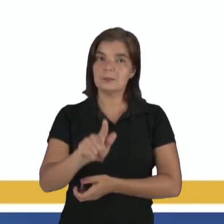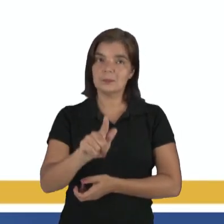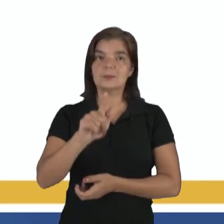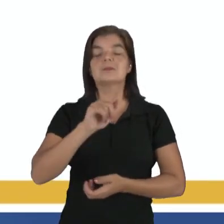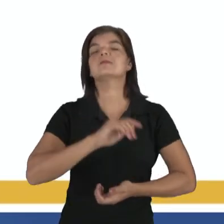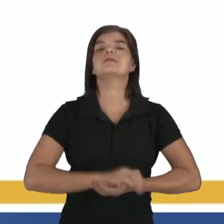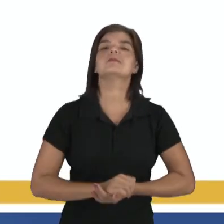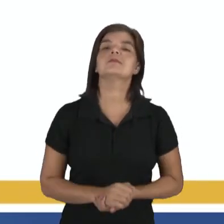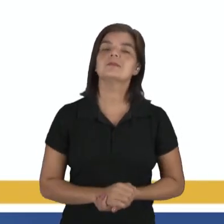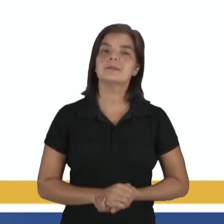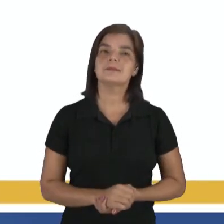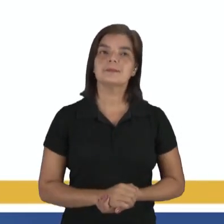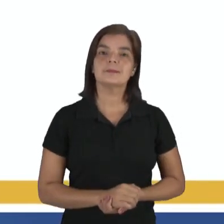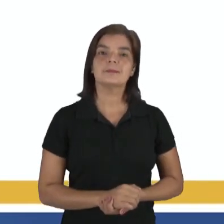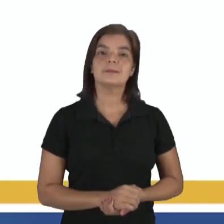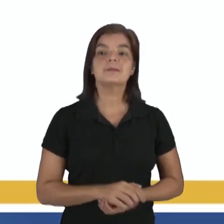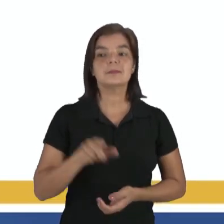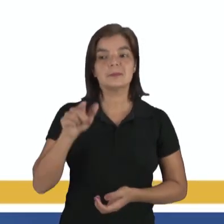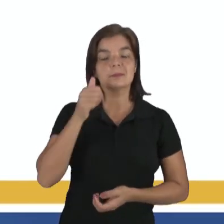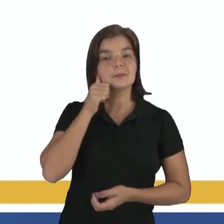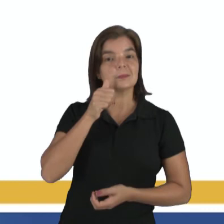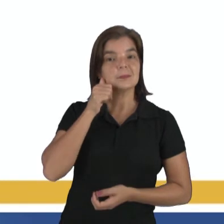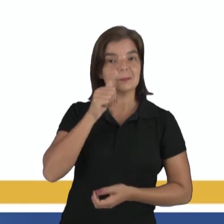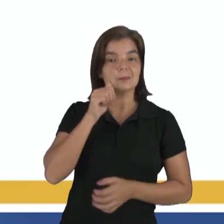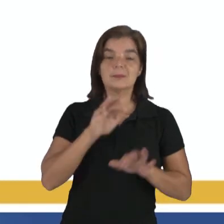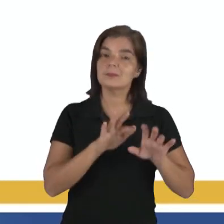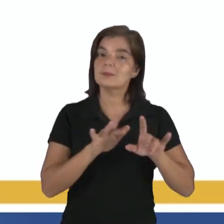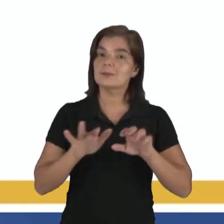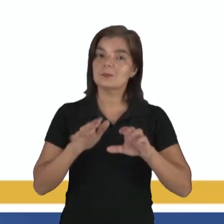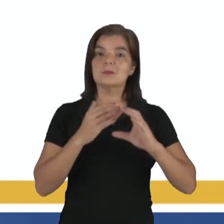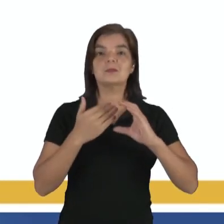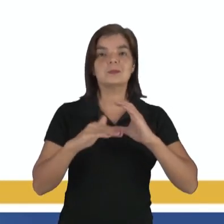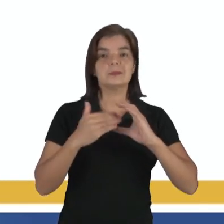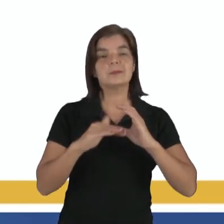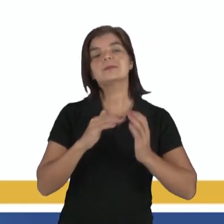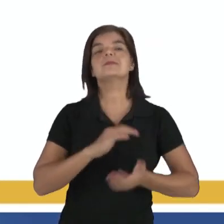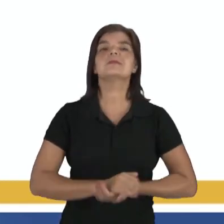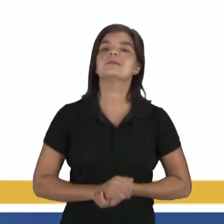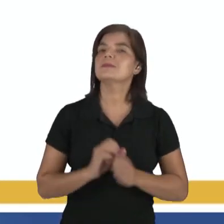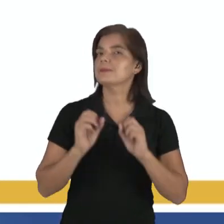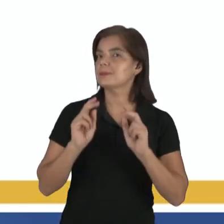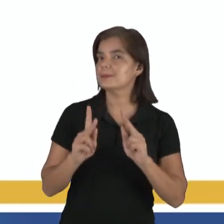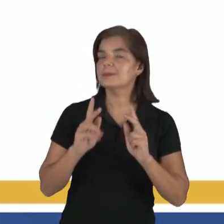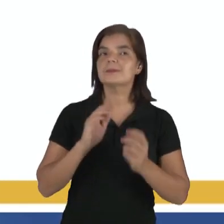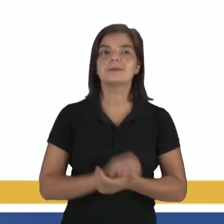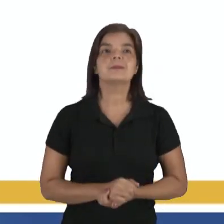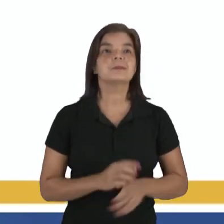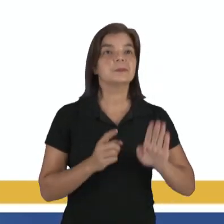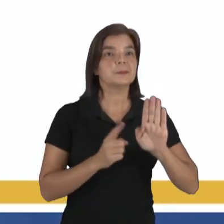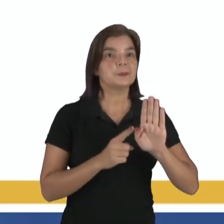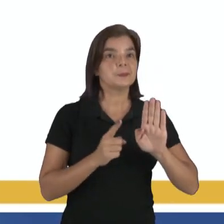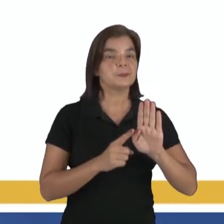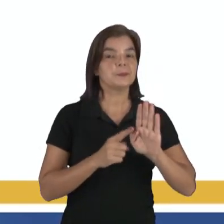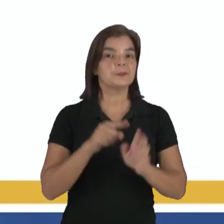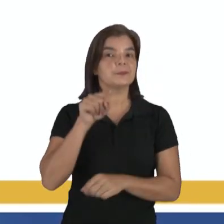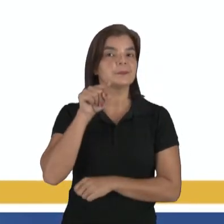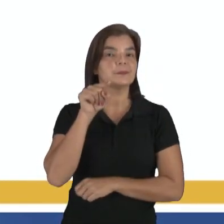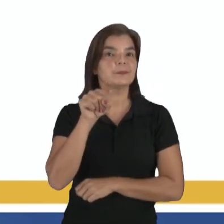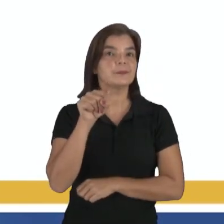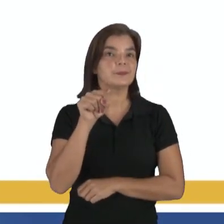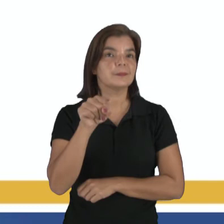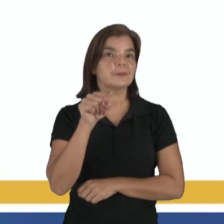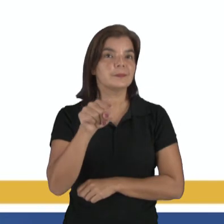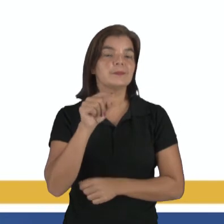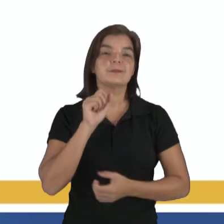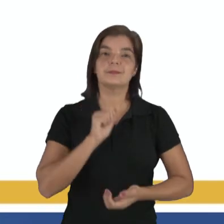is texting a message. Ela está digitando uma mensagem, ok? Letra B. You